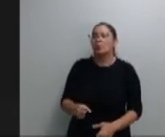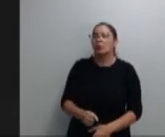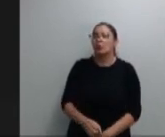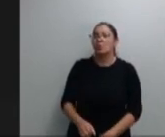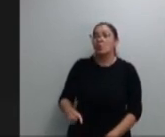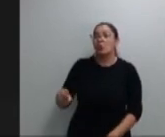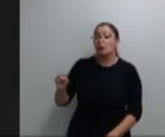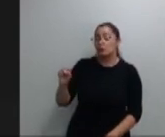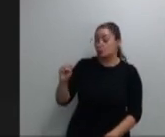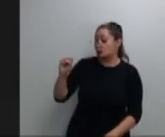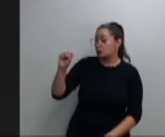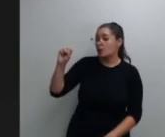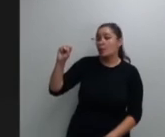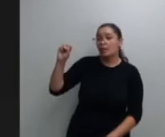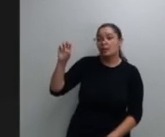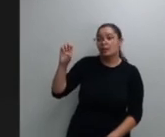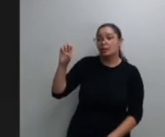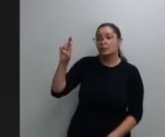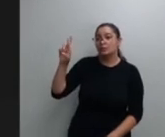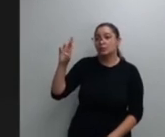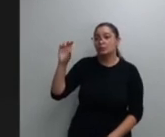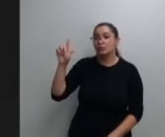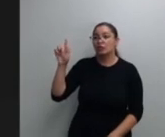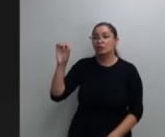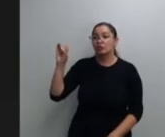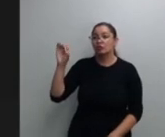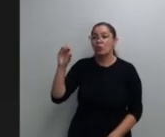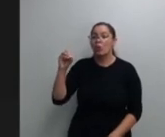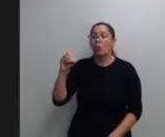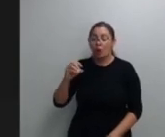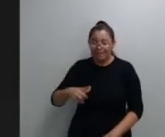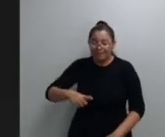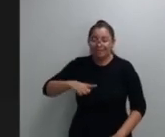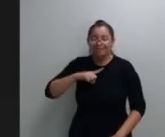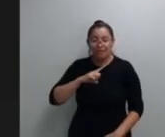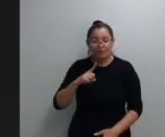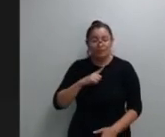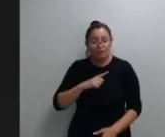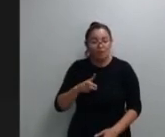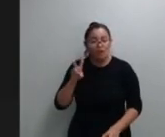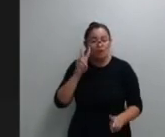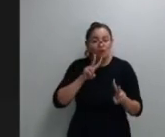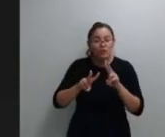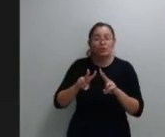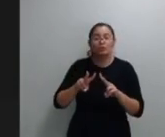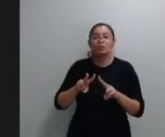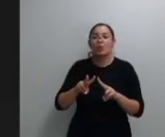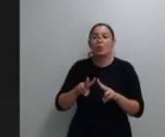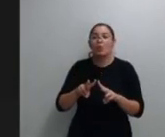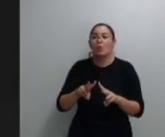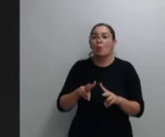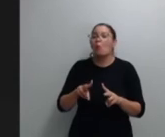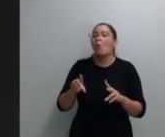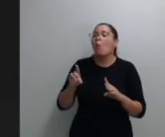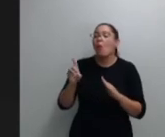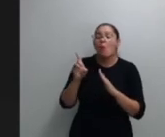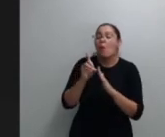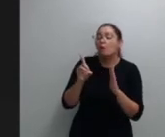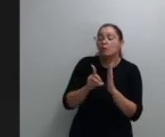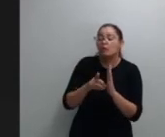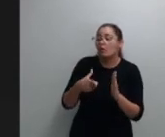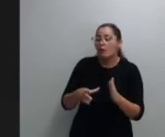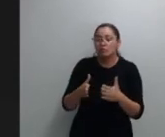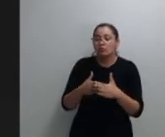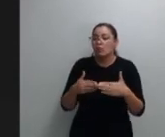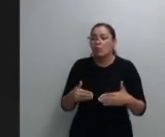concorrência e regulação diz deve-se ter em vista que a disciplina antitruste não é estabelecida em favor dos